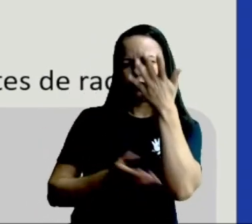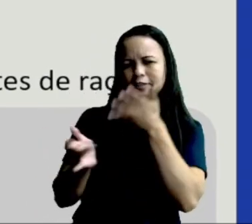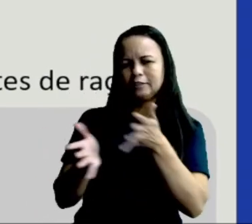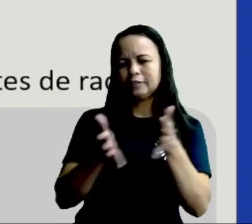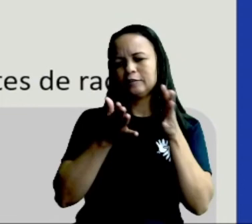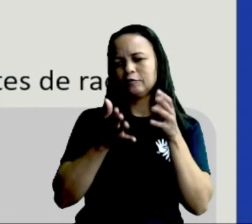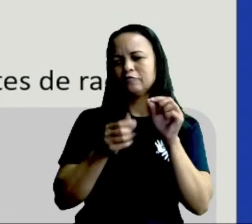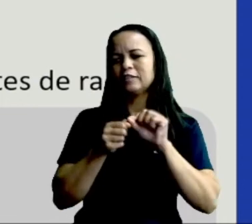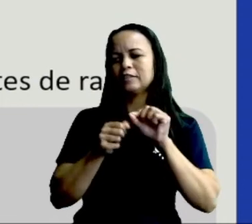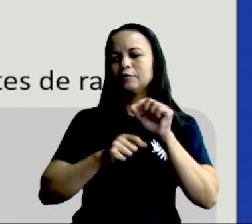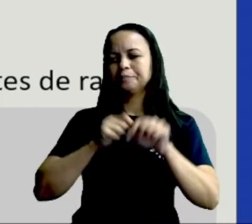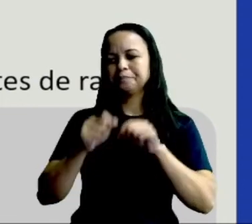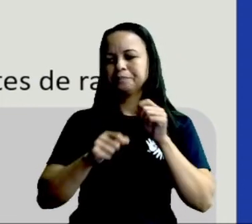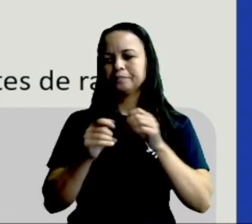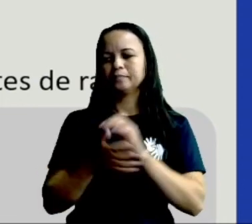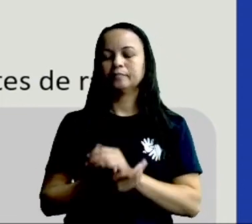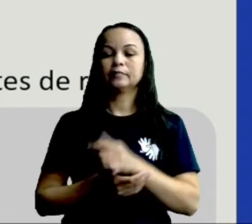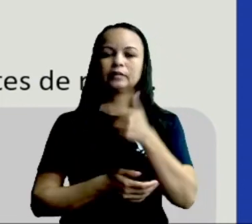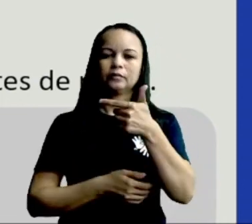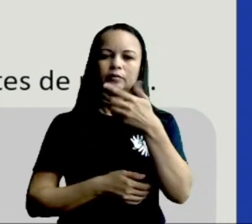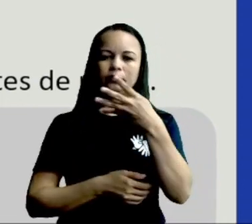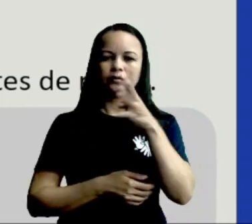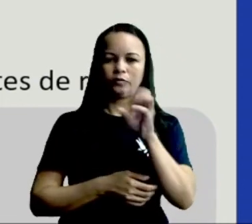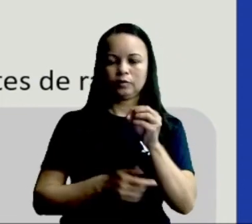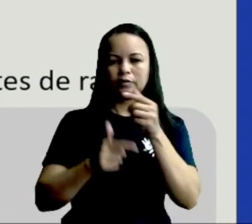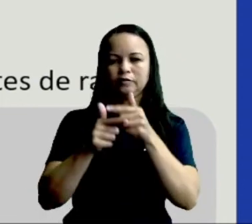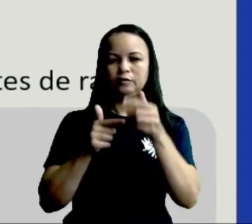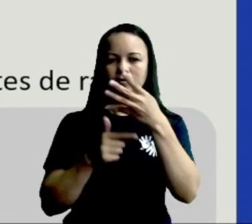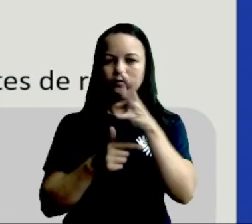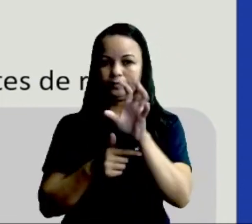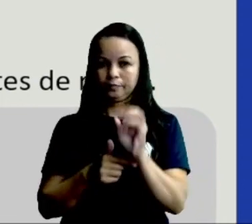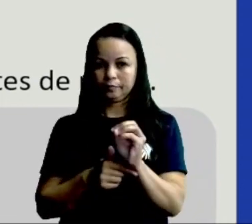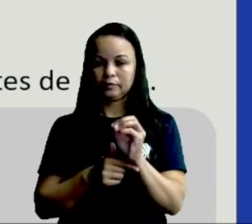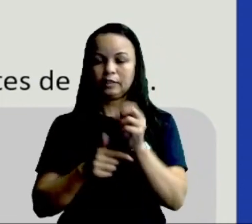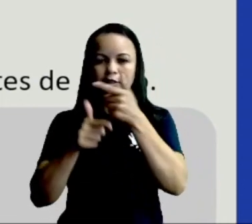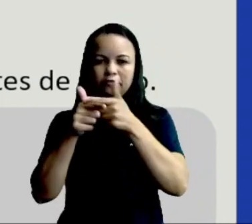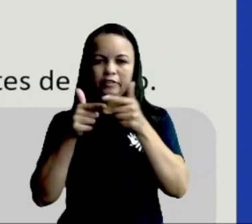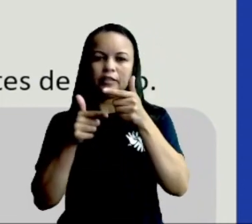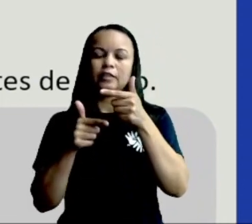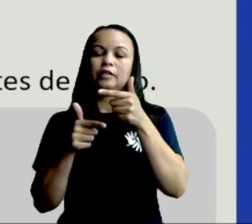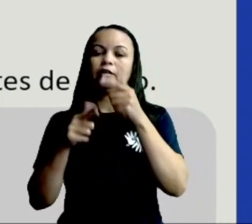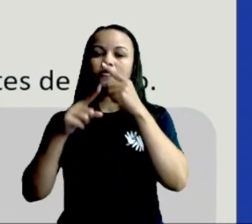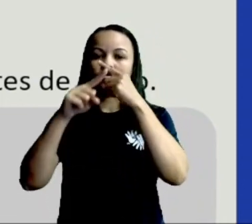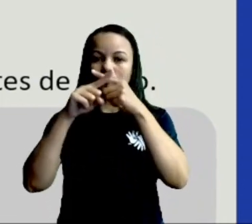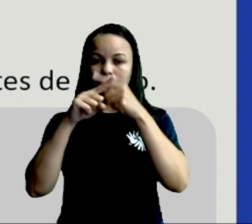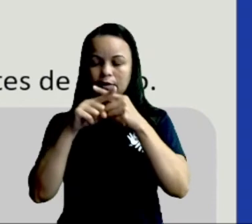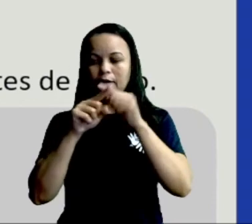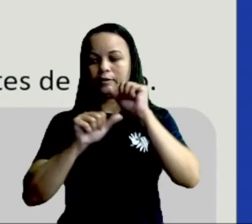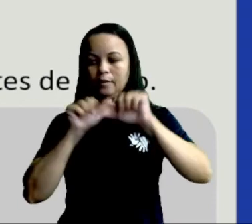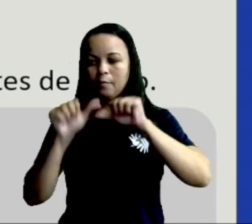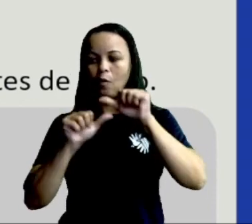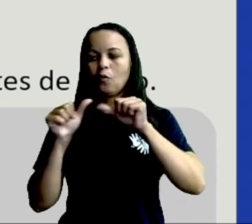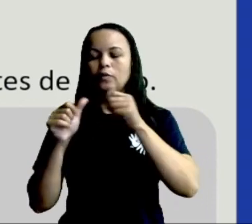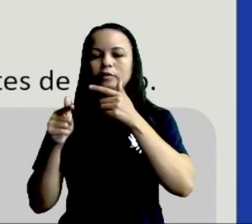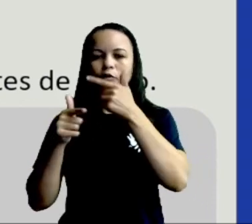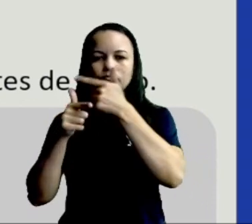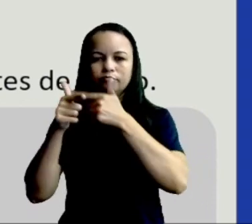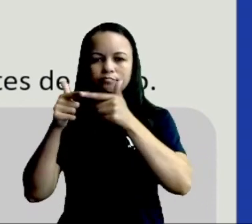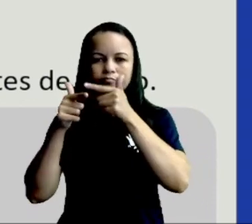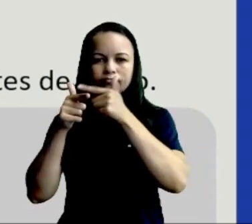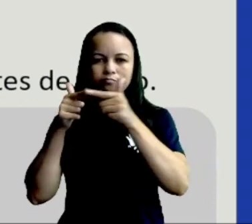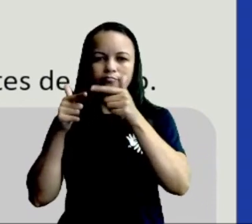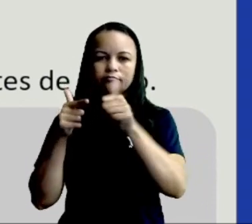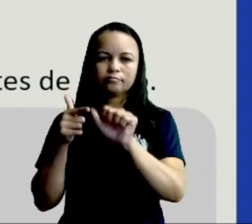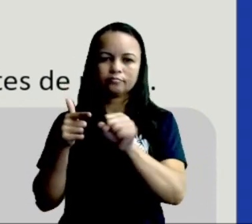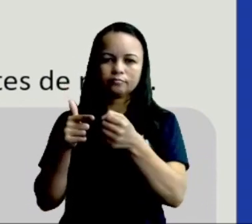fazer? 240 vezes 40 eu vou multiplicar e depois dividir por 80. Vamos lá? Olha o que eu fiz. Eu vou cortar o